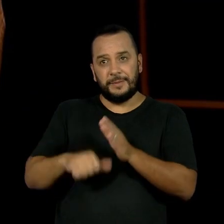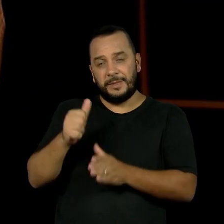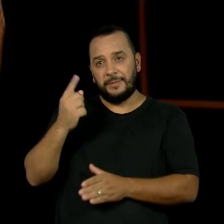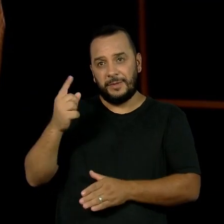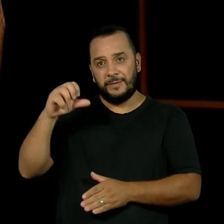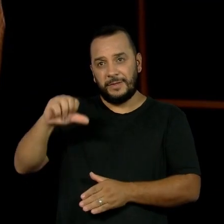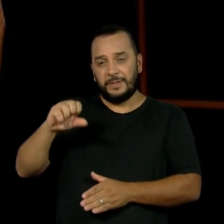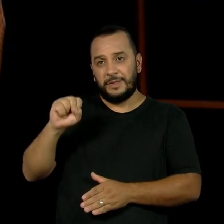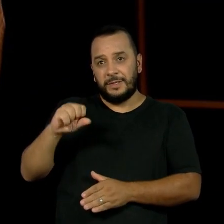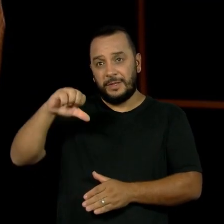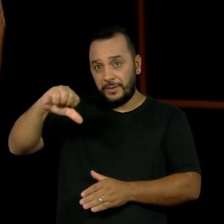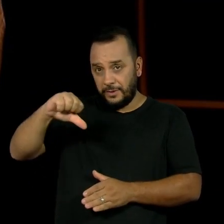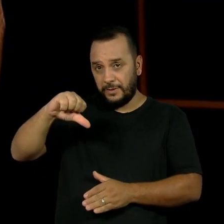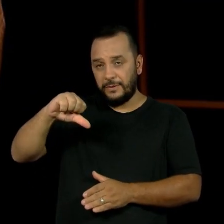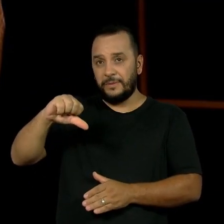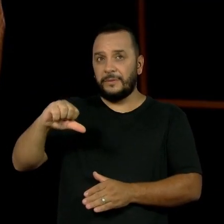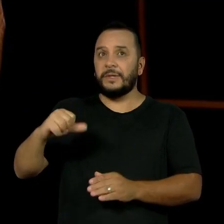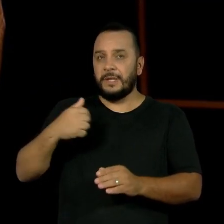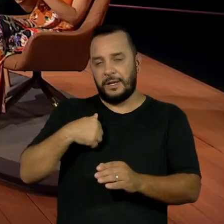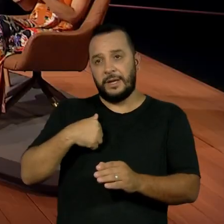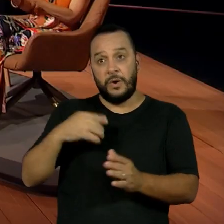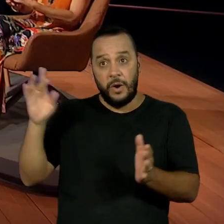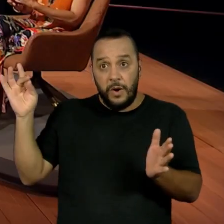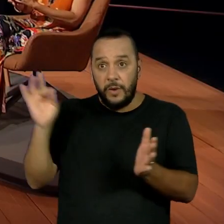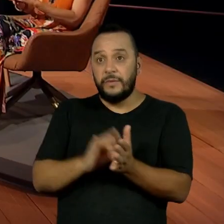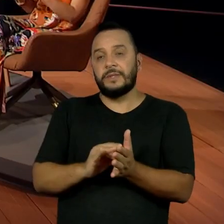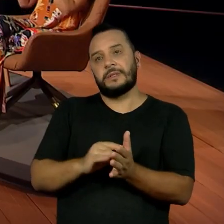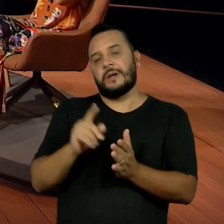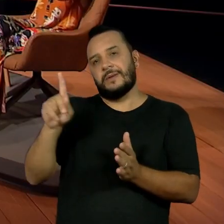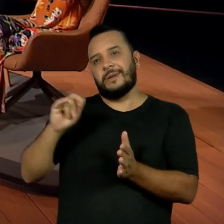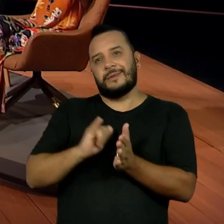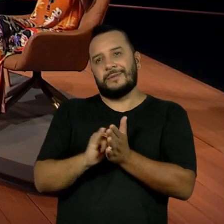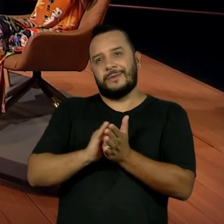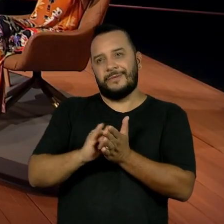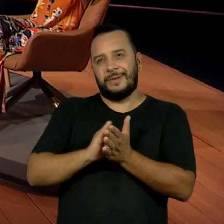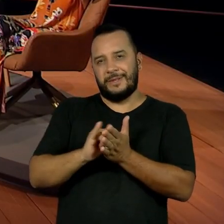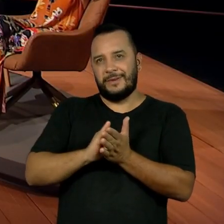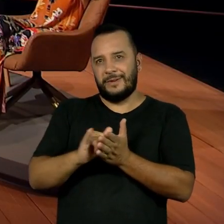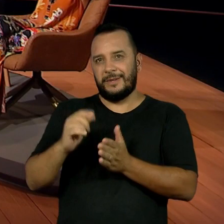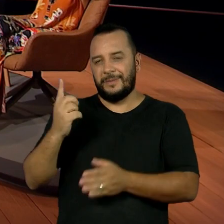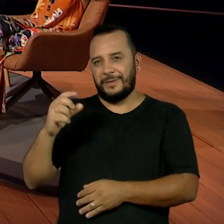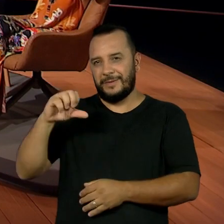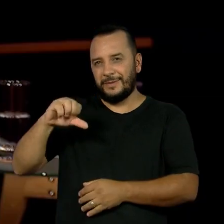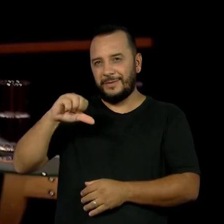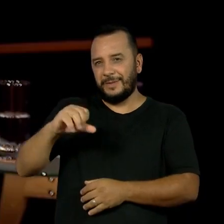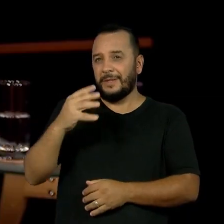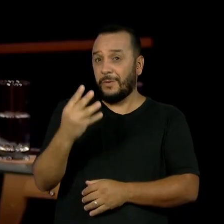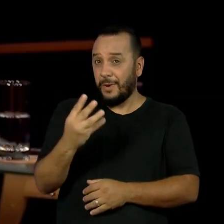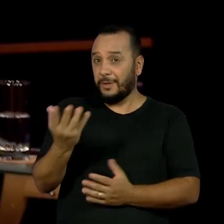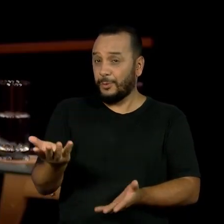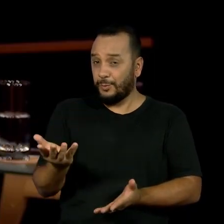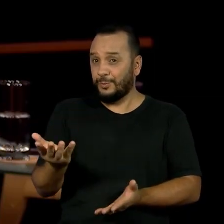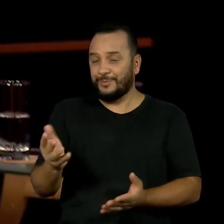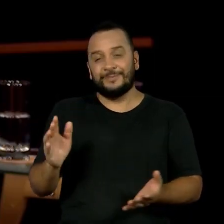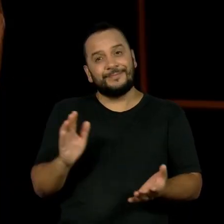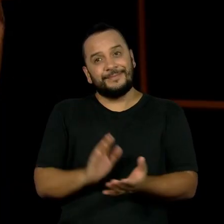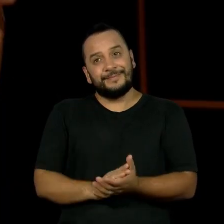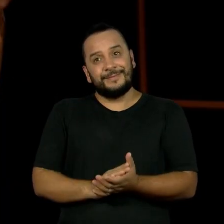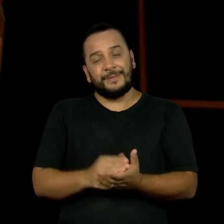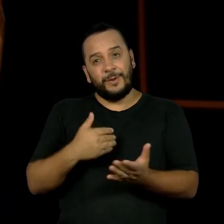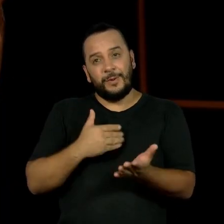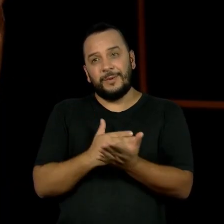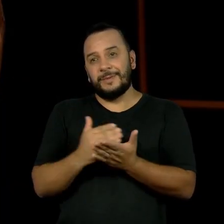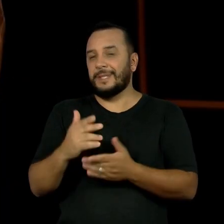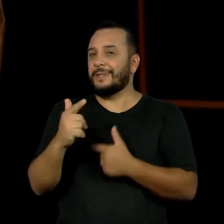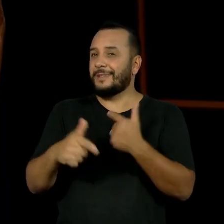já comecei o primeiro oficial já foi gravado em Nova York em 94. Então eu já comecei a ter